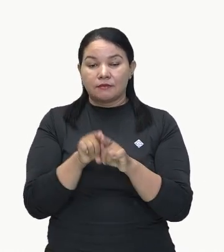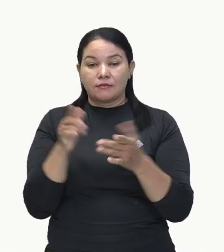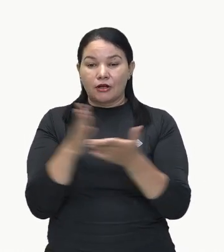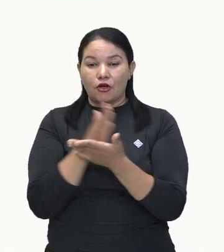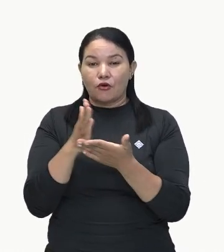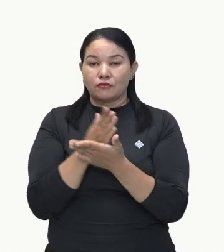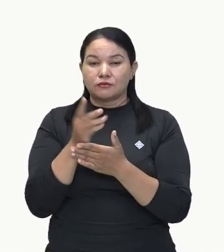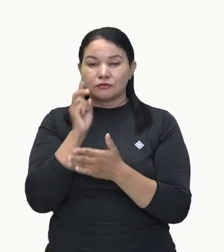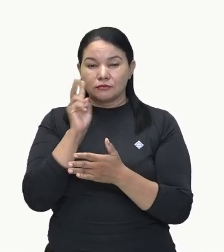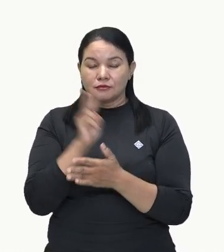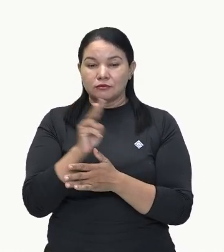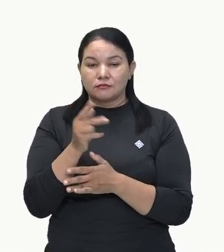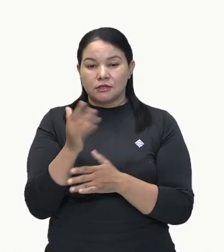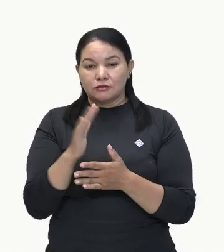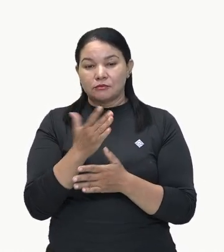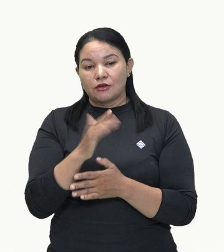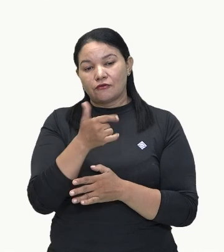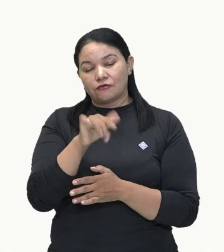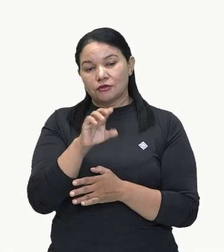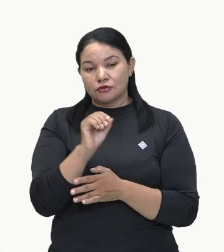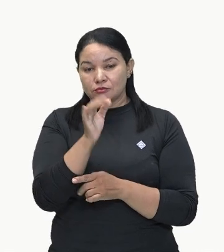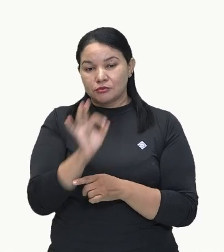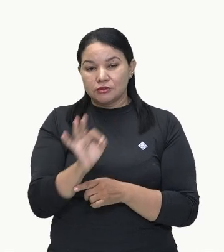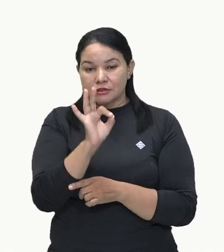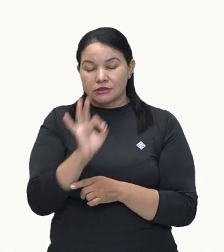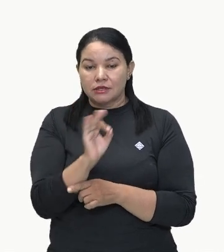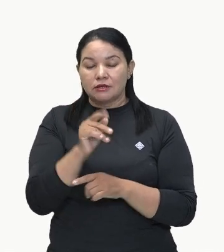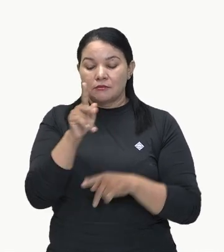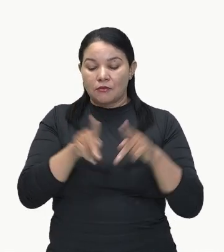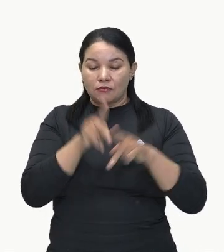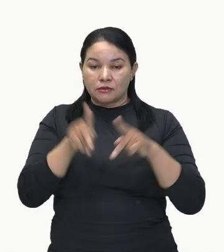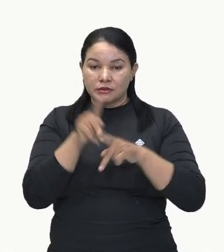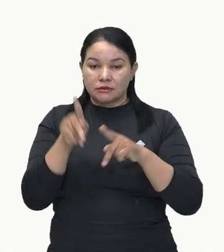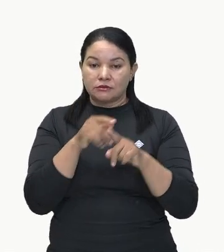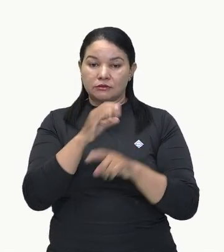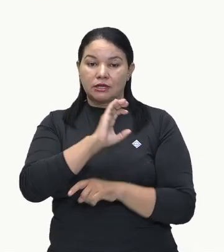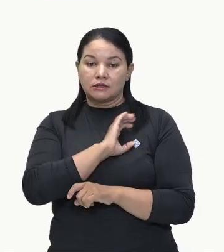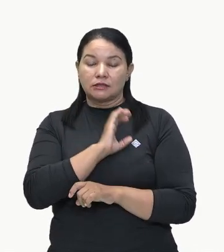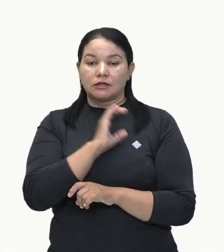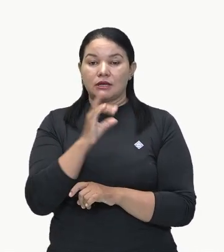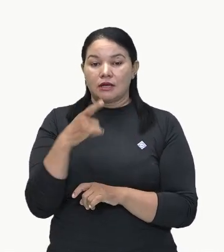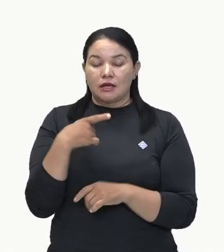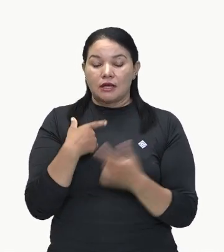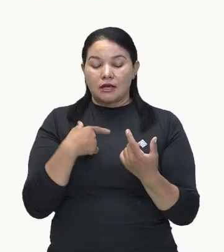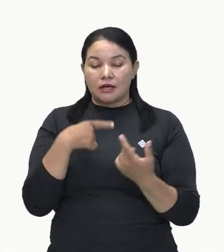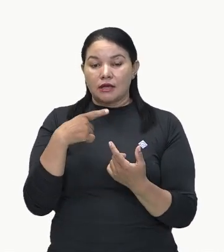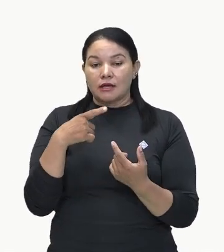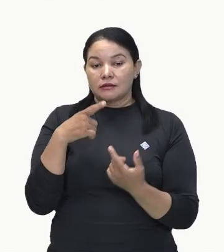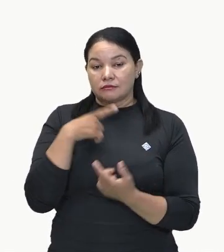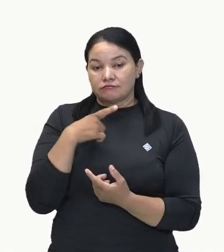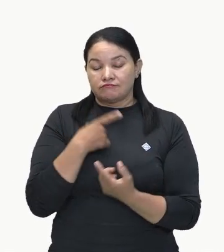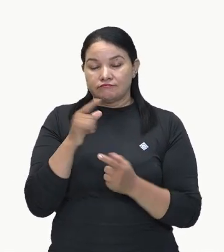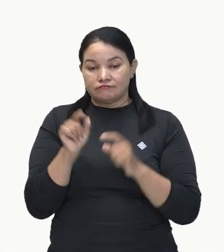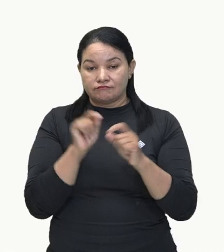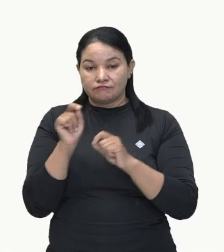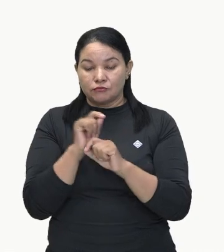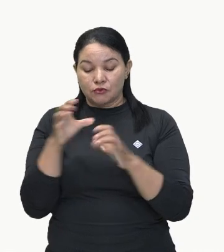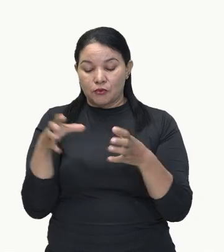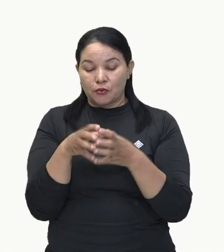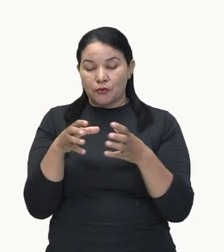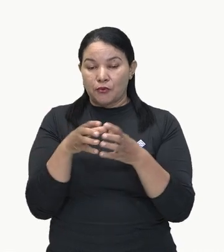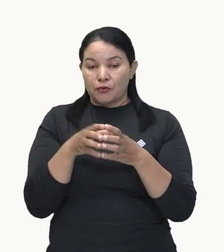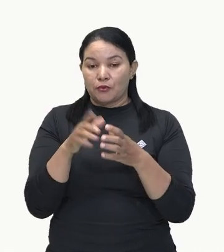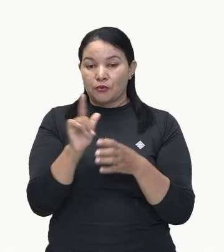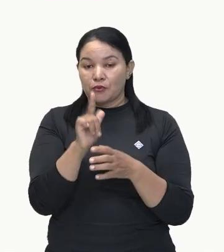de 20% da população do Canadá é composta por algum outro grupo étnico que não seja